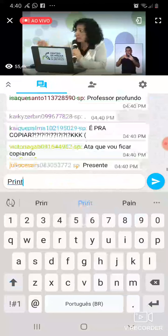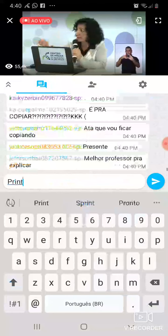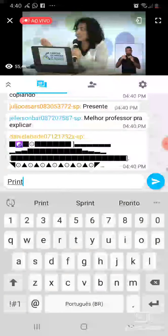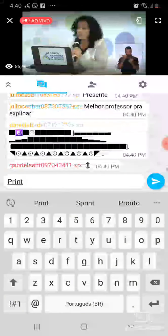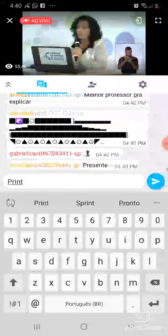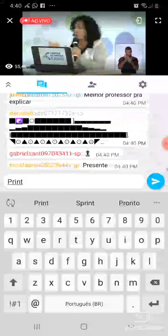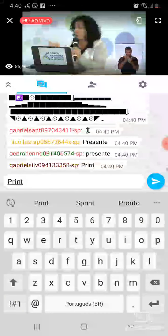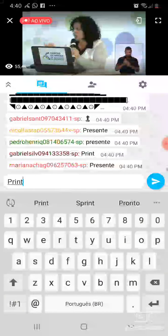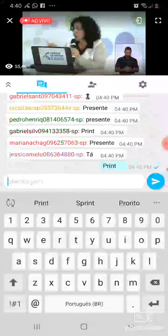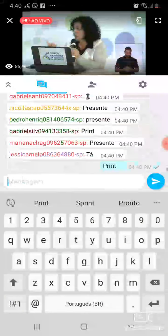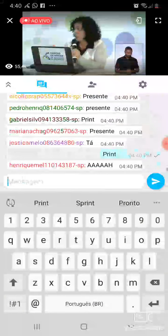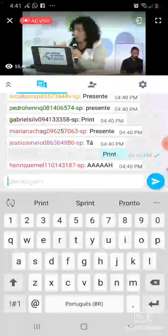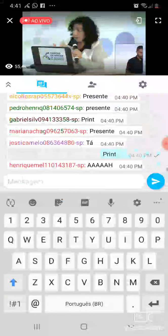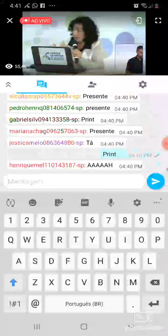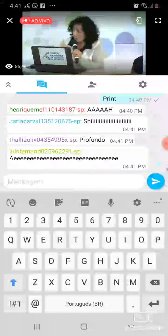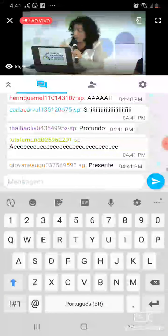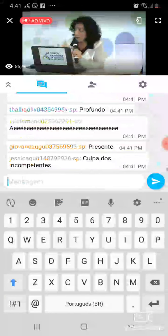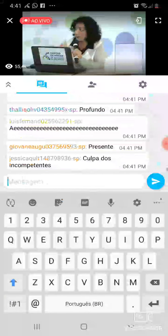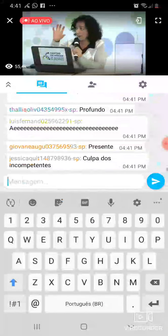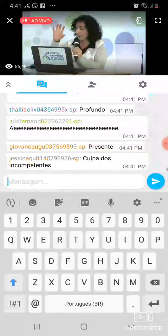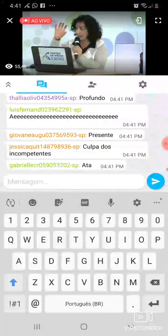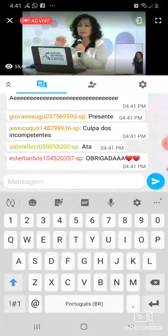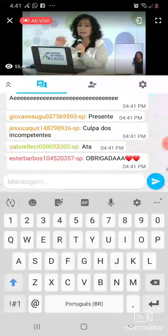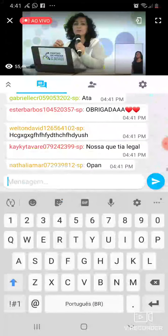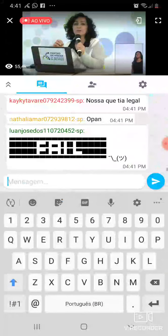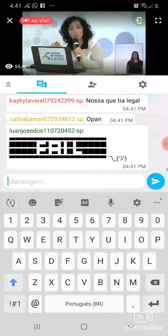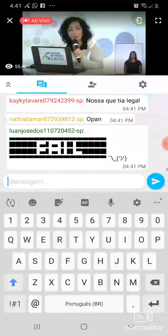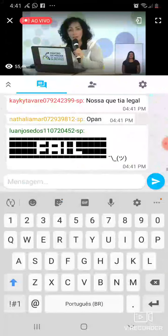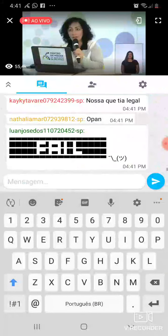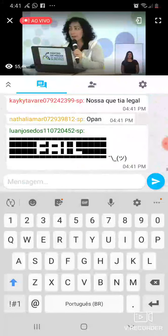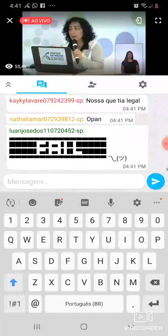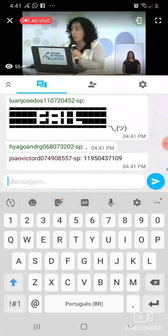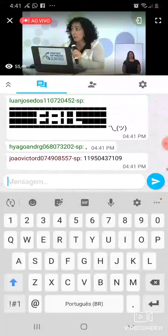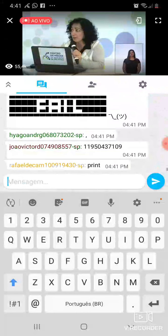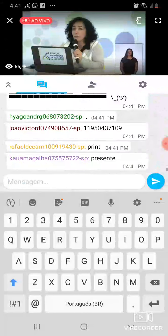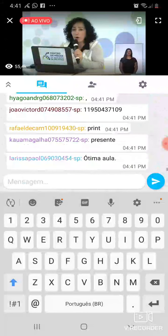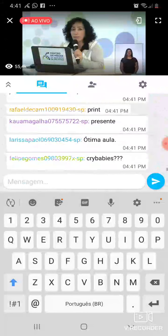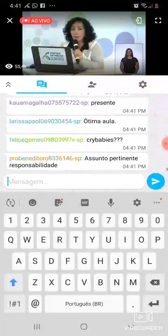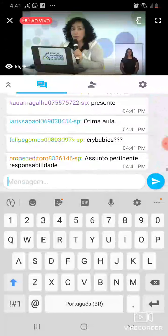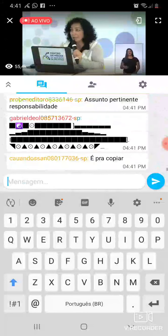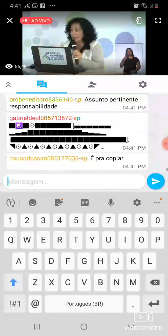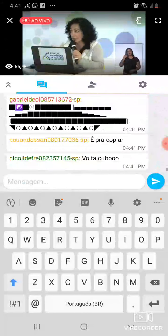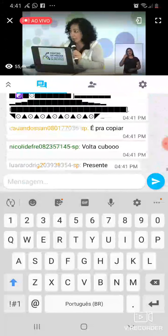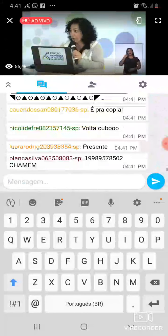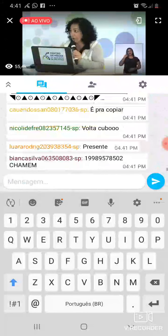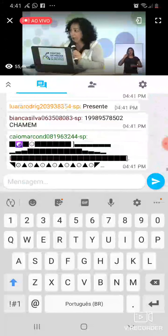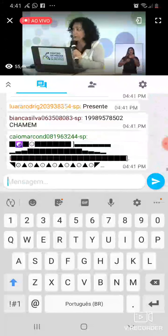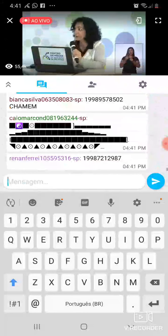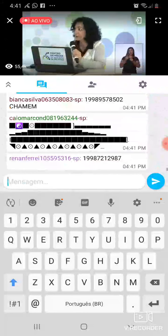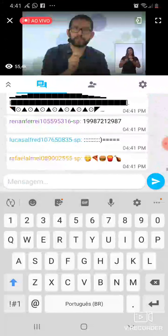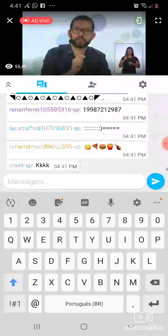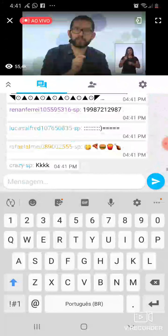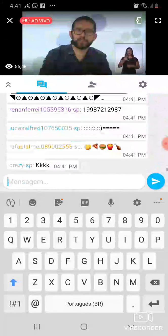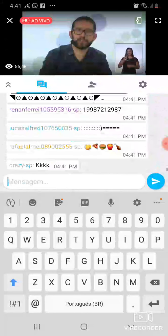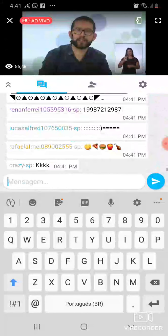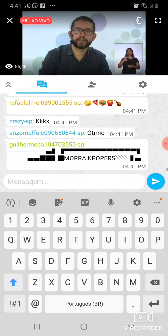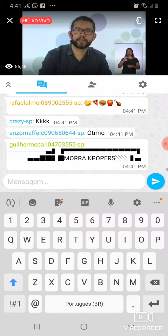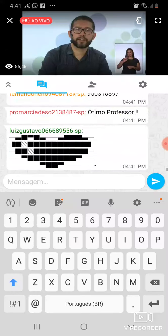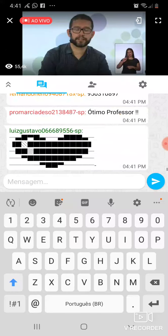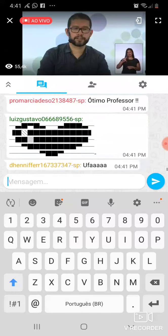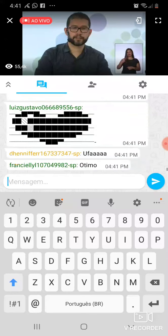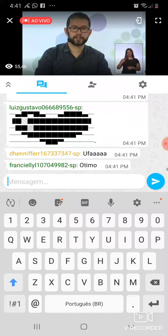professor? Perfeito. Só realmente para acompanhar agora, para entender a estrutura, como que se forma o lead, correto? E notando também